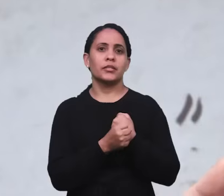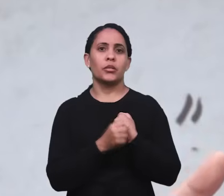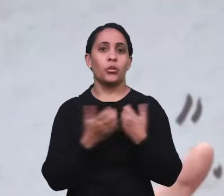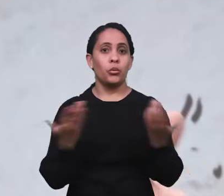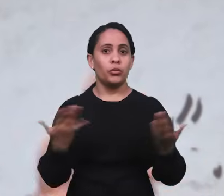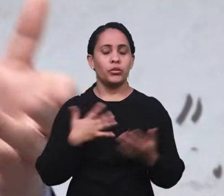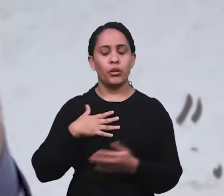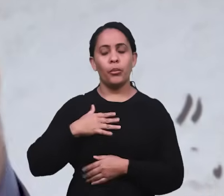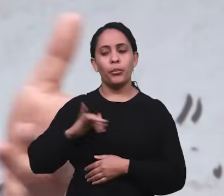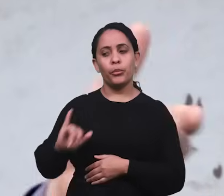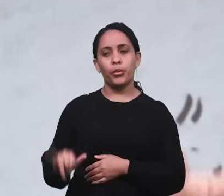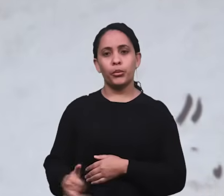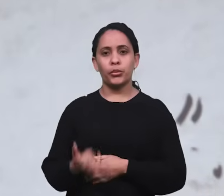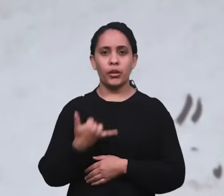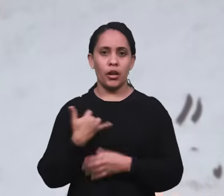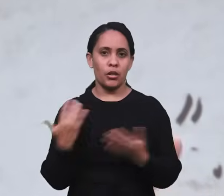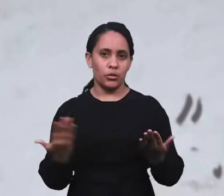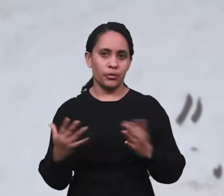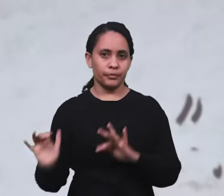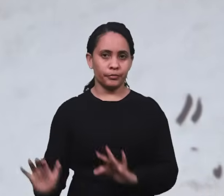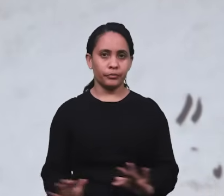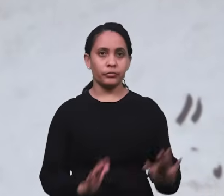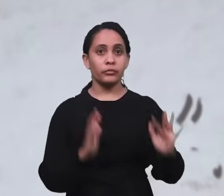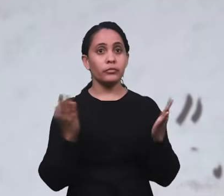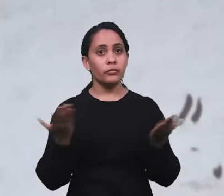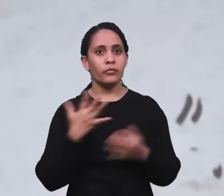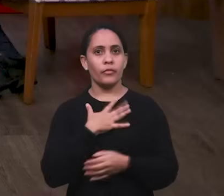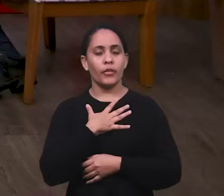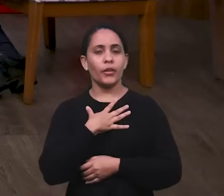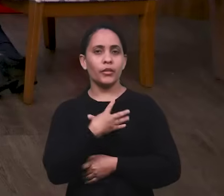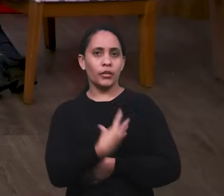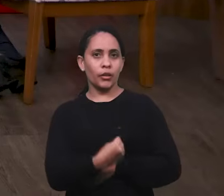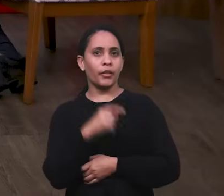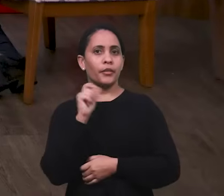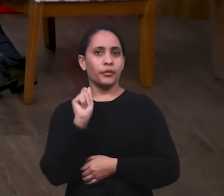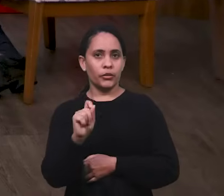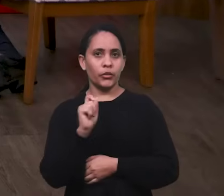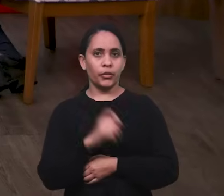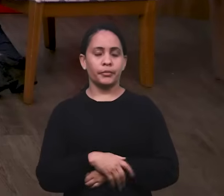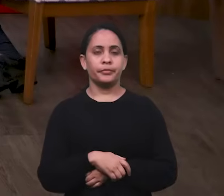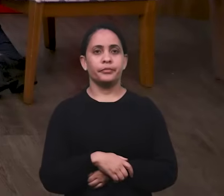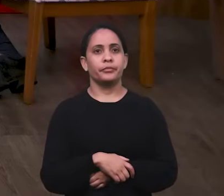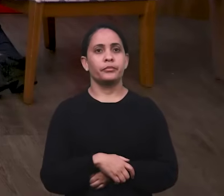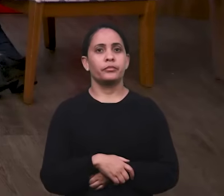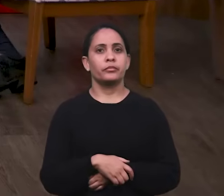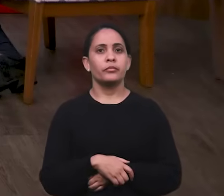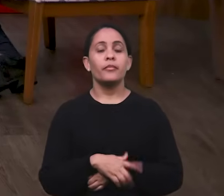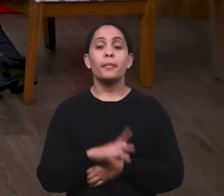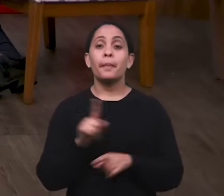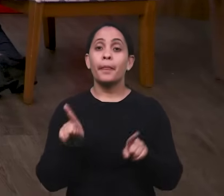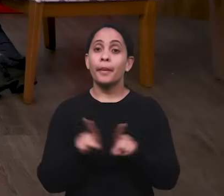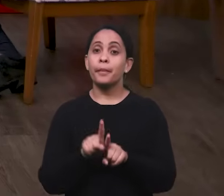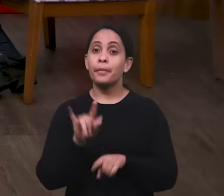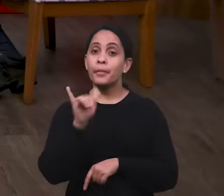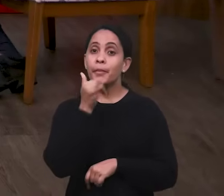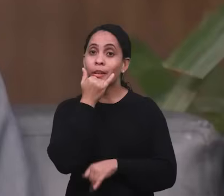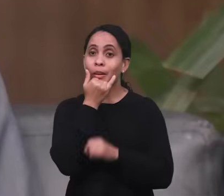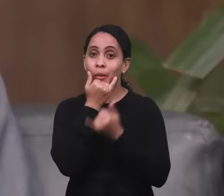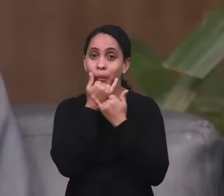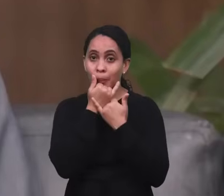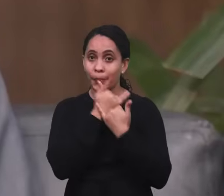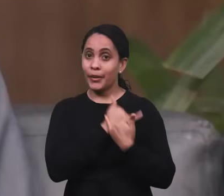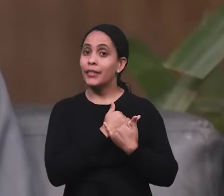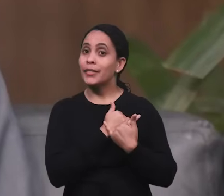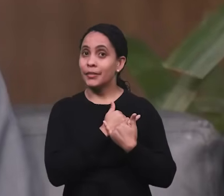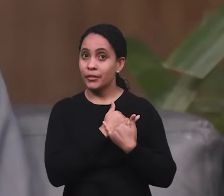Amém. abraça. Então hoje é a oportunidade de dizer isso ao seu filho. Amém. E aos filhos, né, aos irmãos, é o